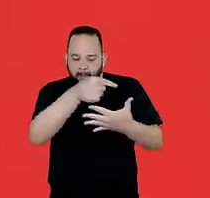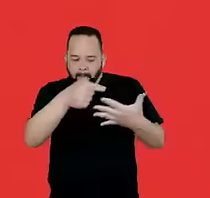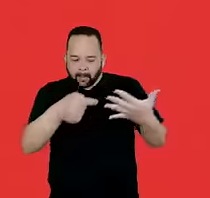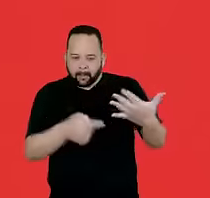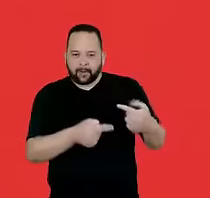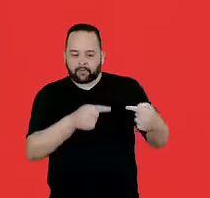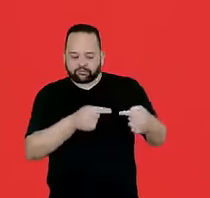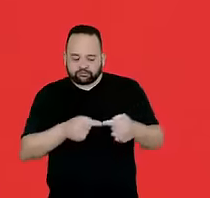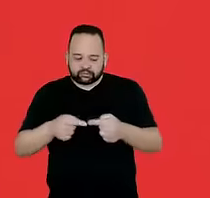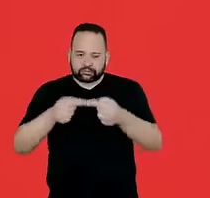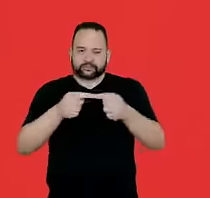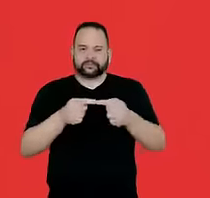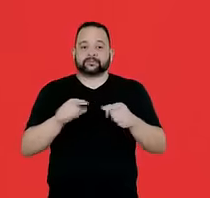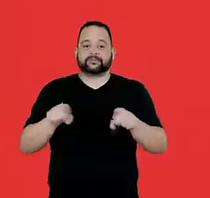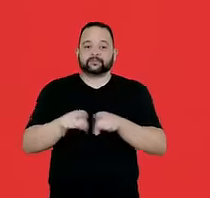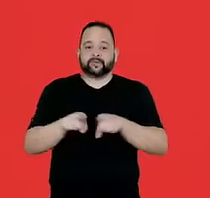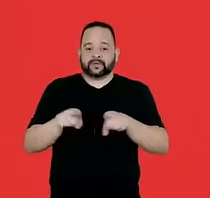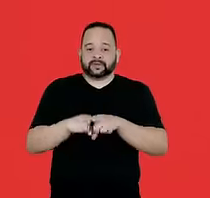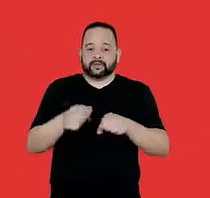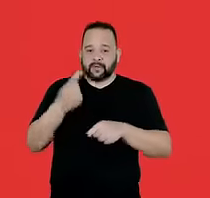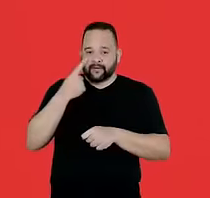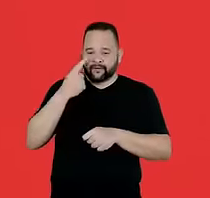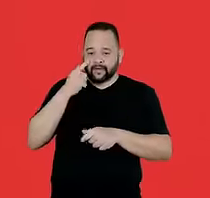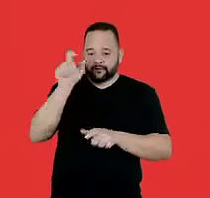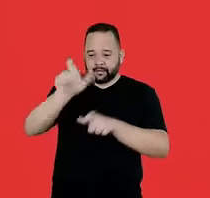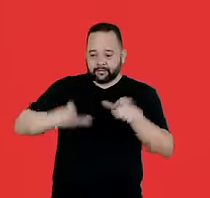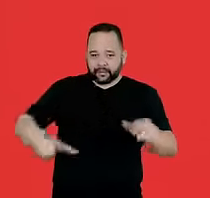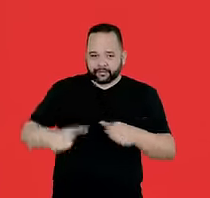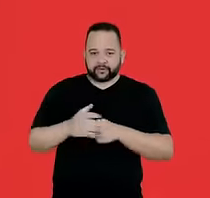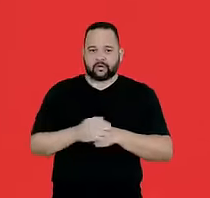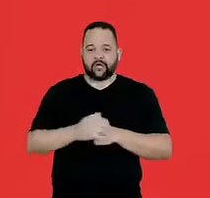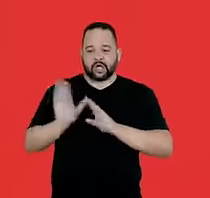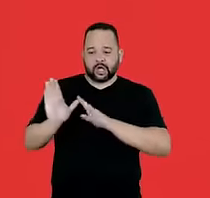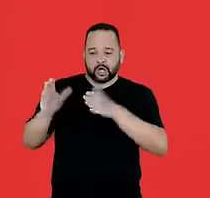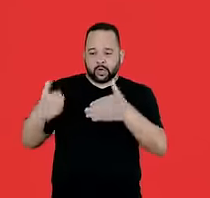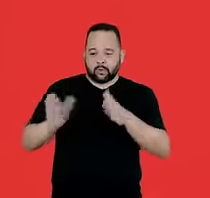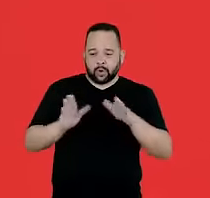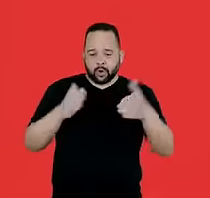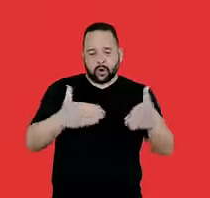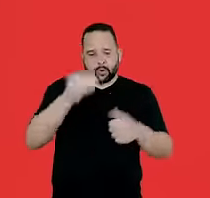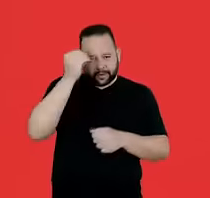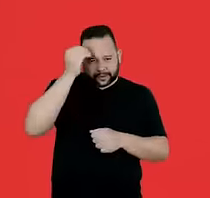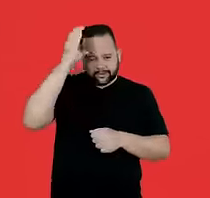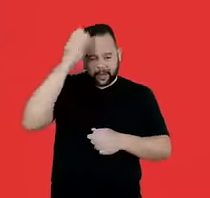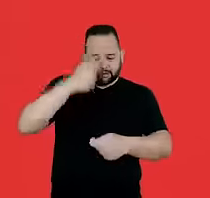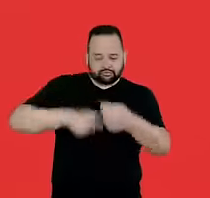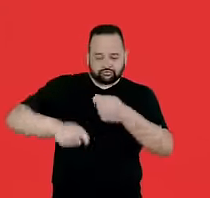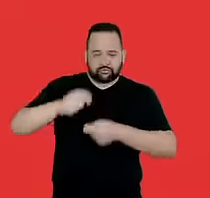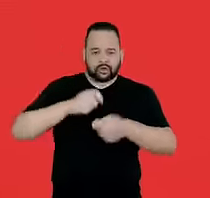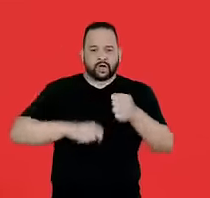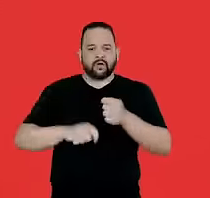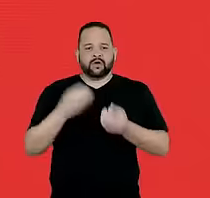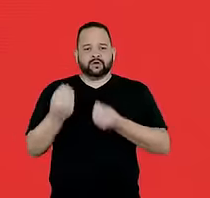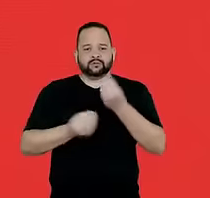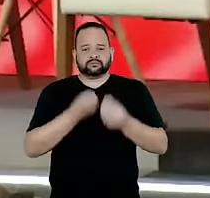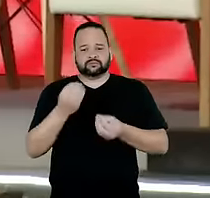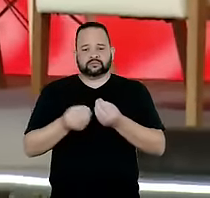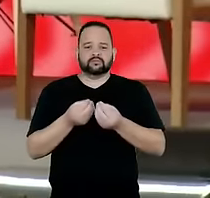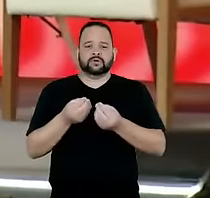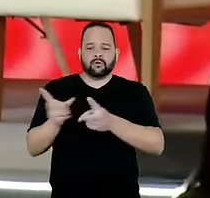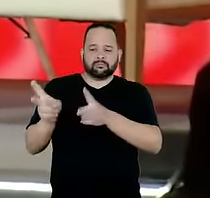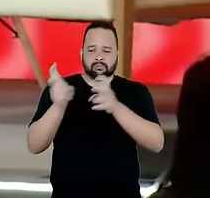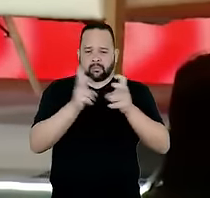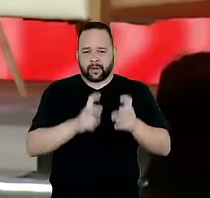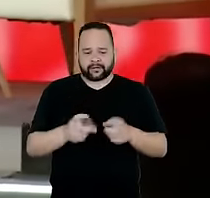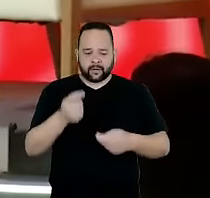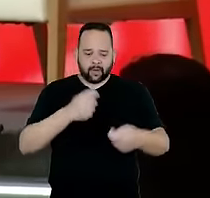ouvir reguladores e especialistas de mercado e como eles enxergam a economia global e também claro